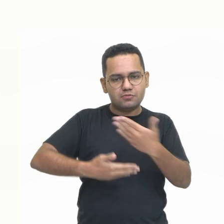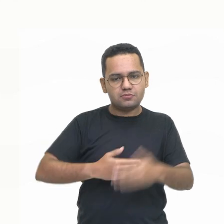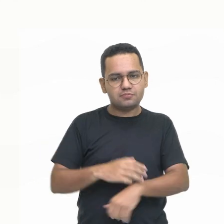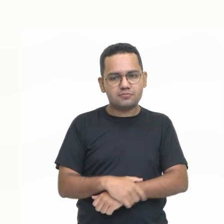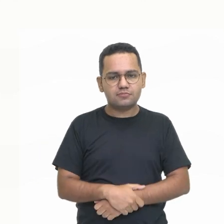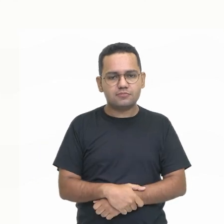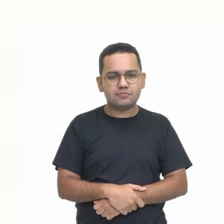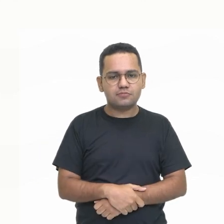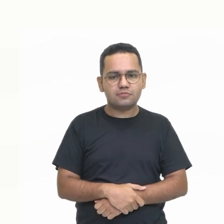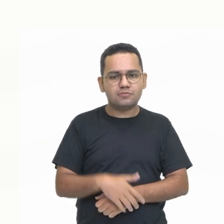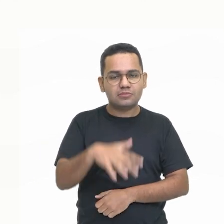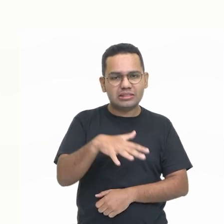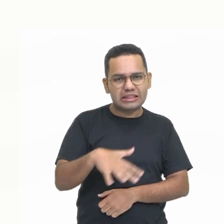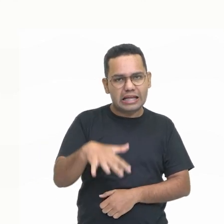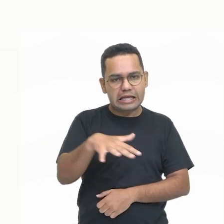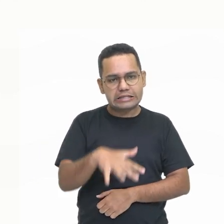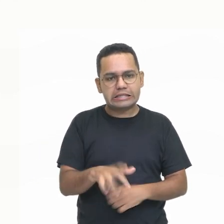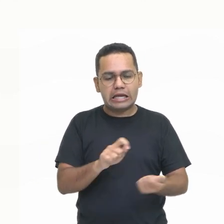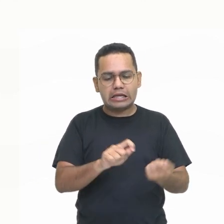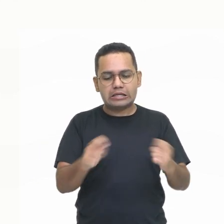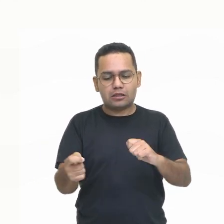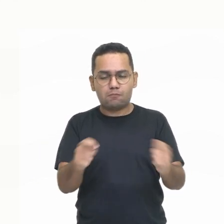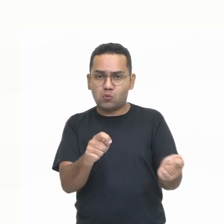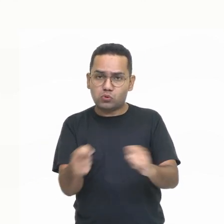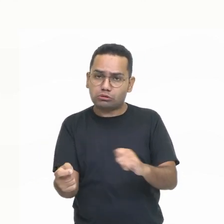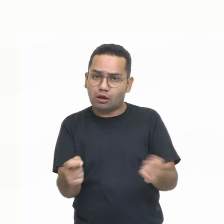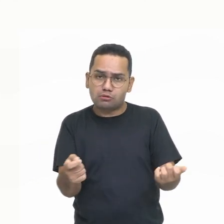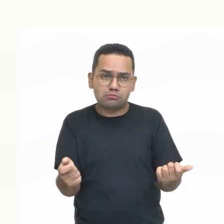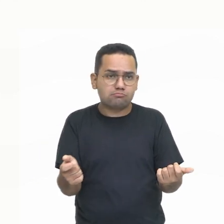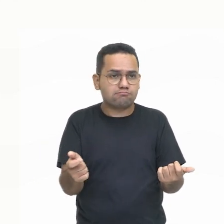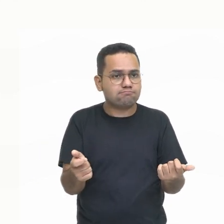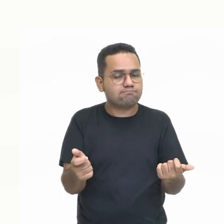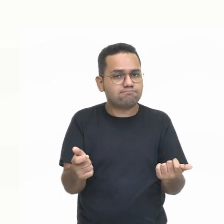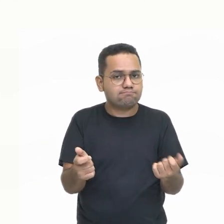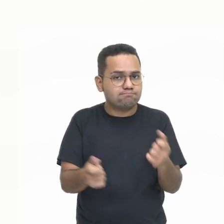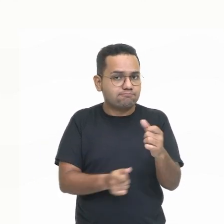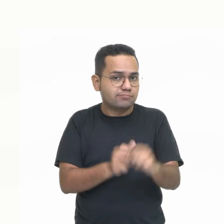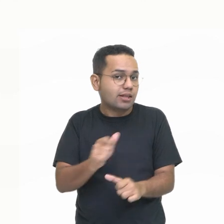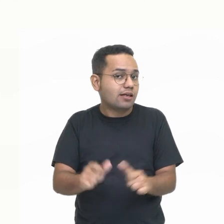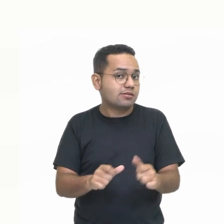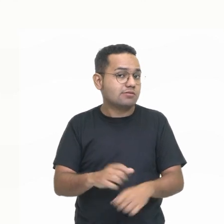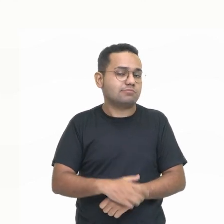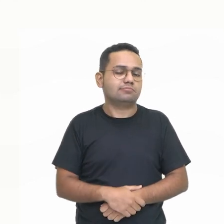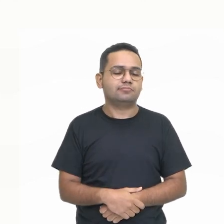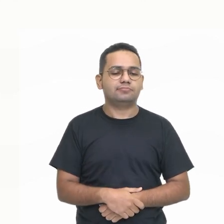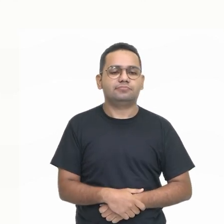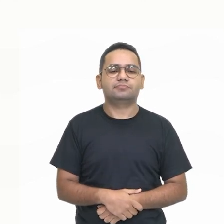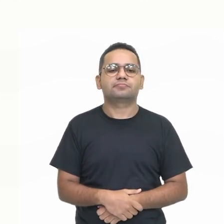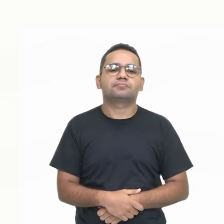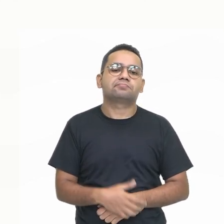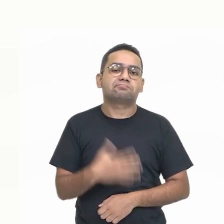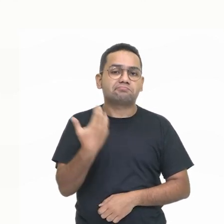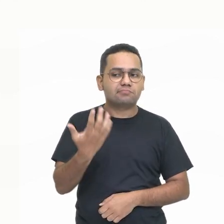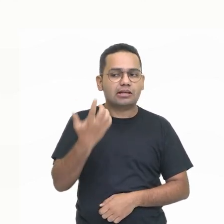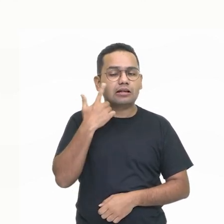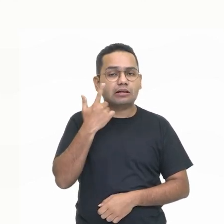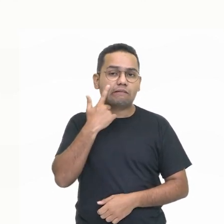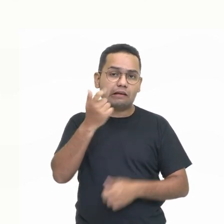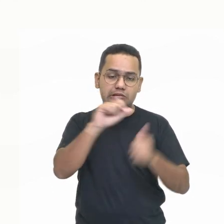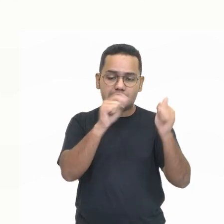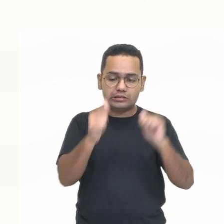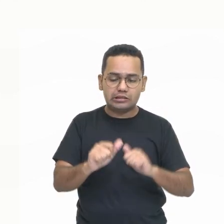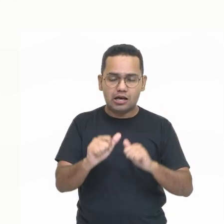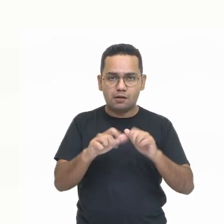desenvolvimento em um ambiente em grande transformação, né? Então, a principal crítica que